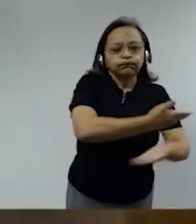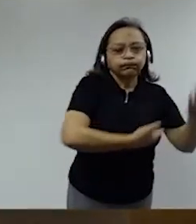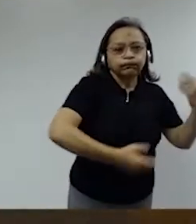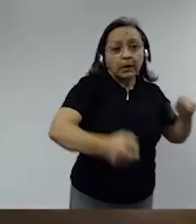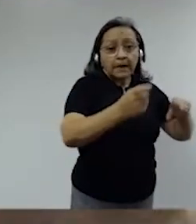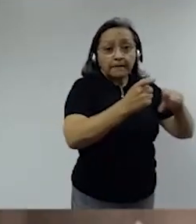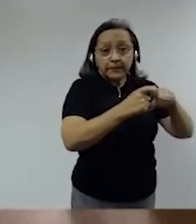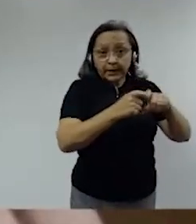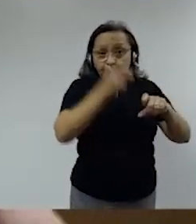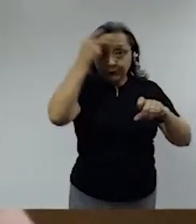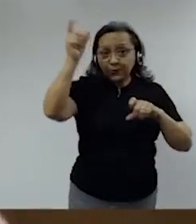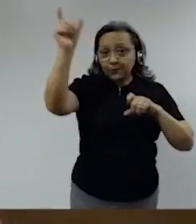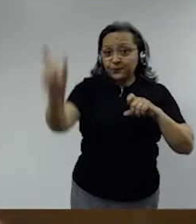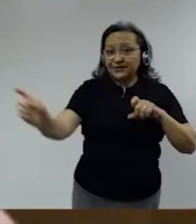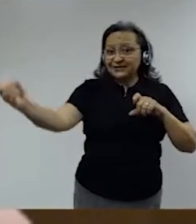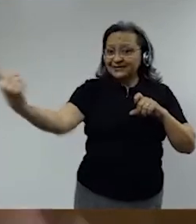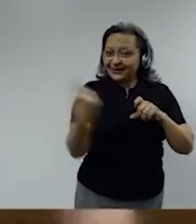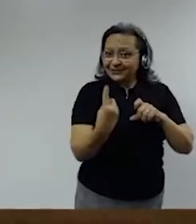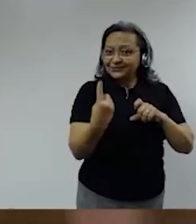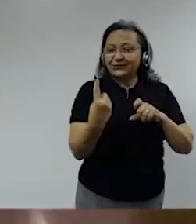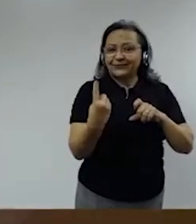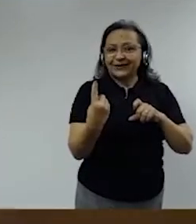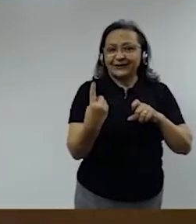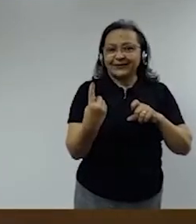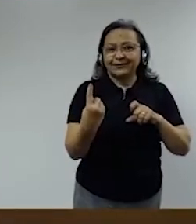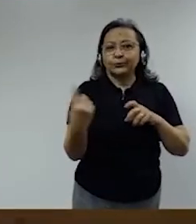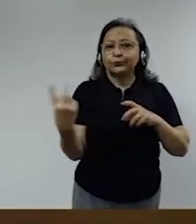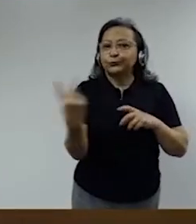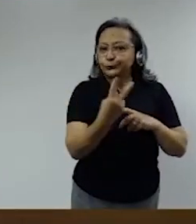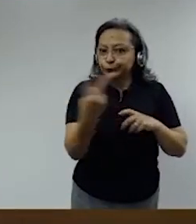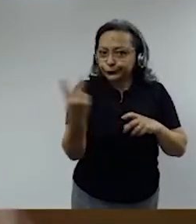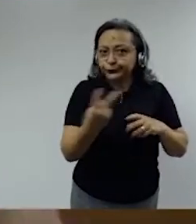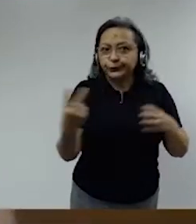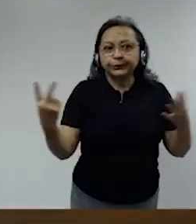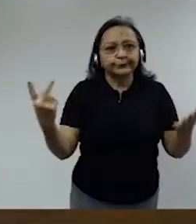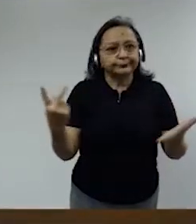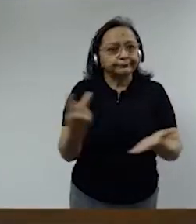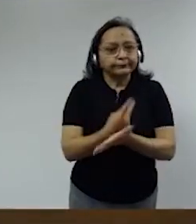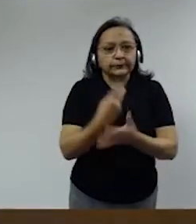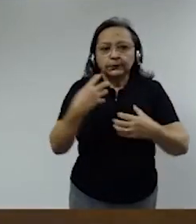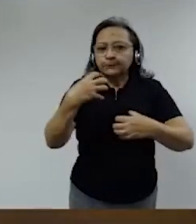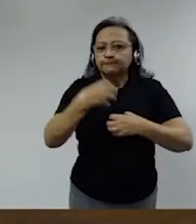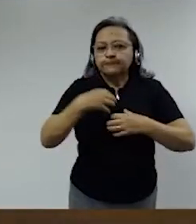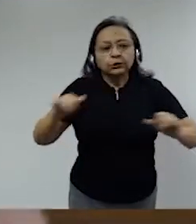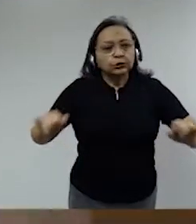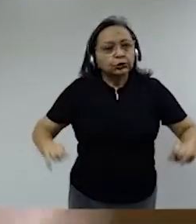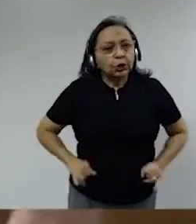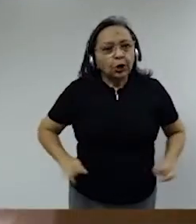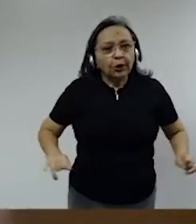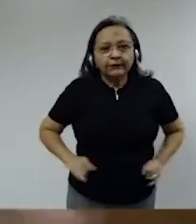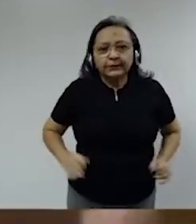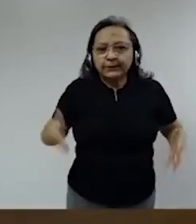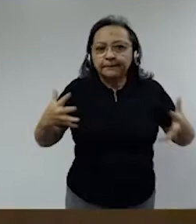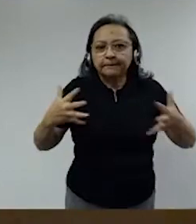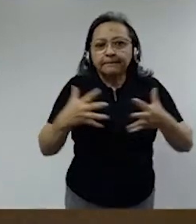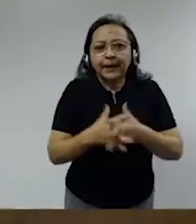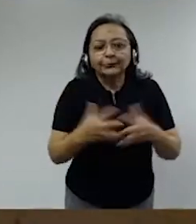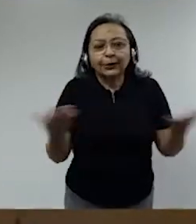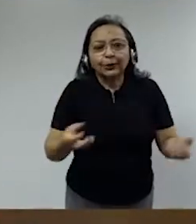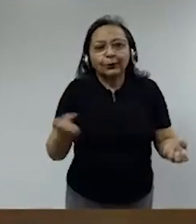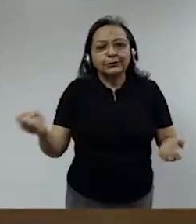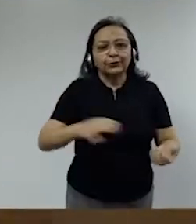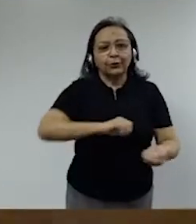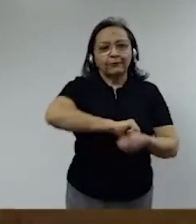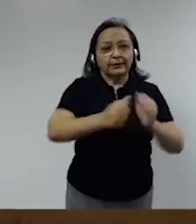figura tanto do paciente quanto do médico, que sofrem aí o impacto com esse novo formato em que a relação vai se